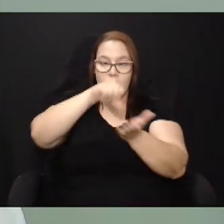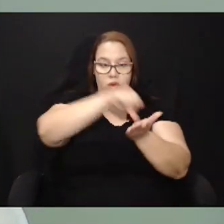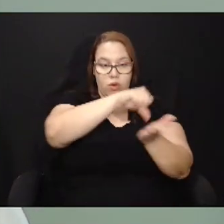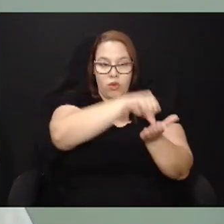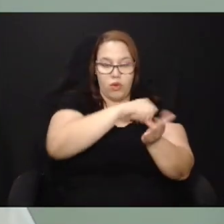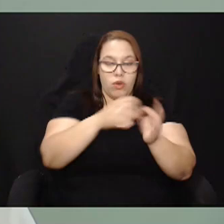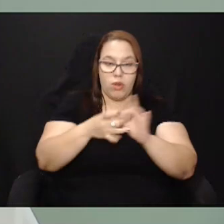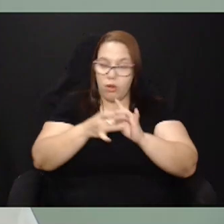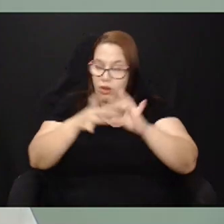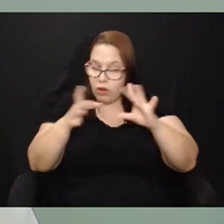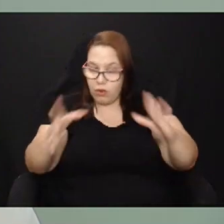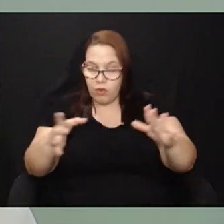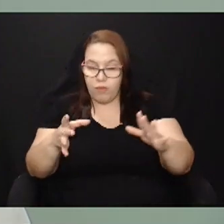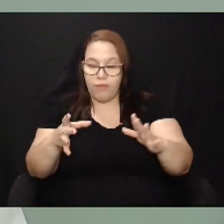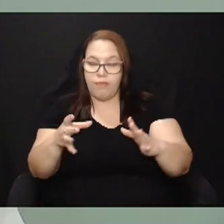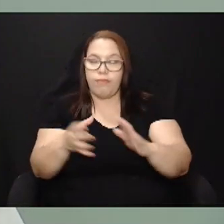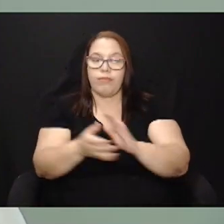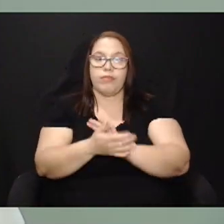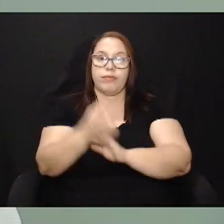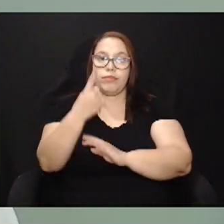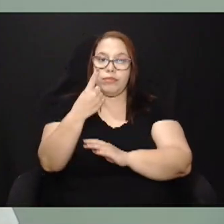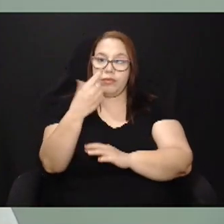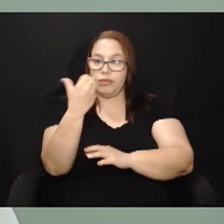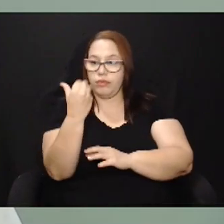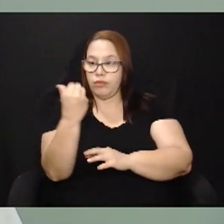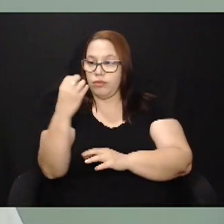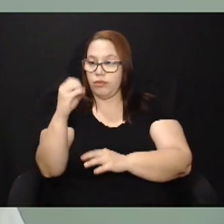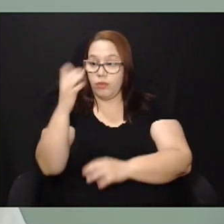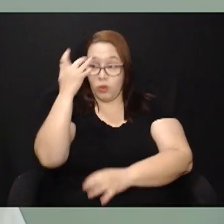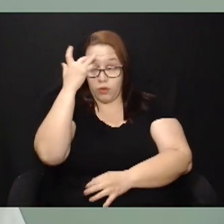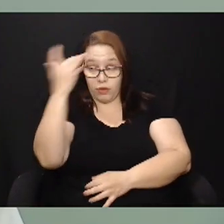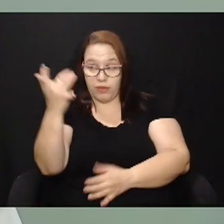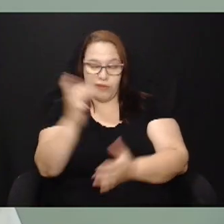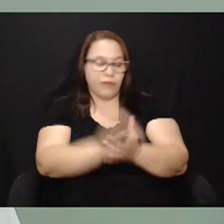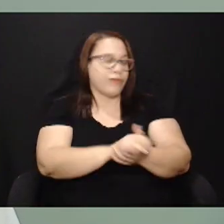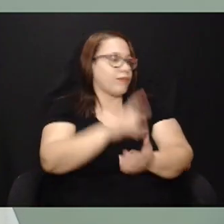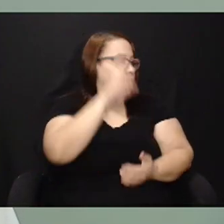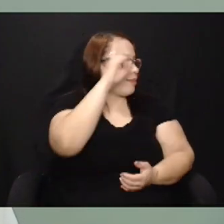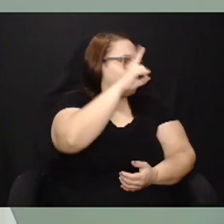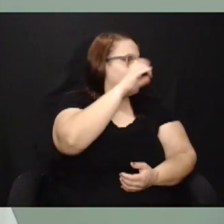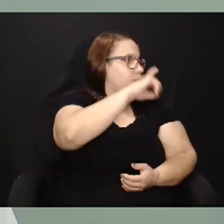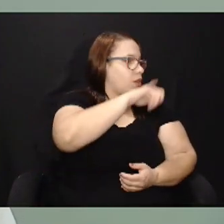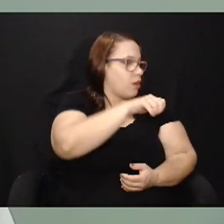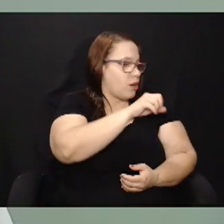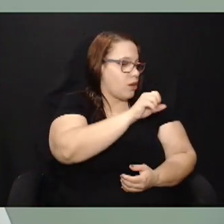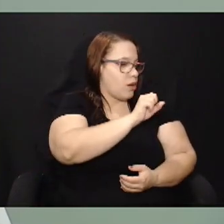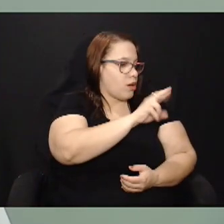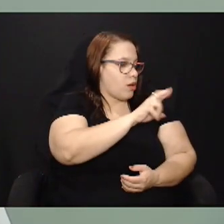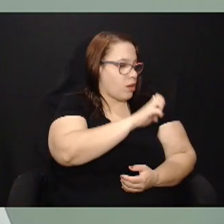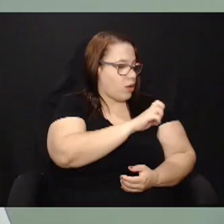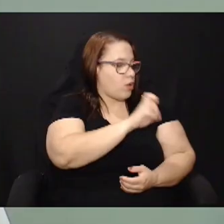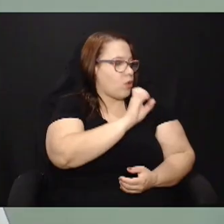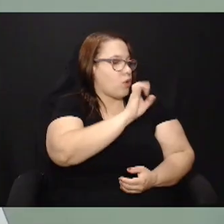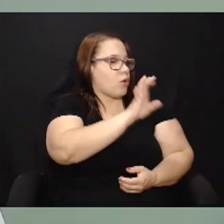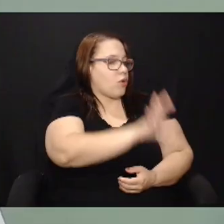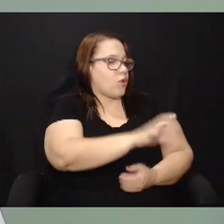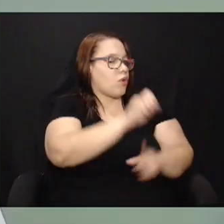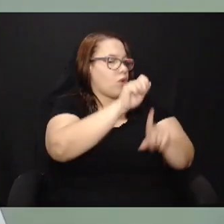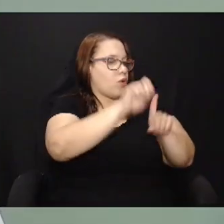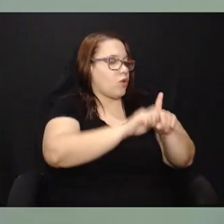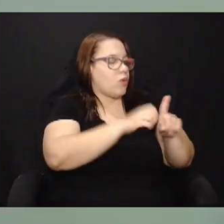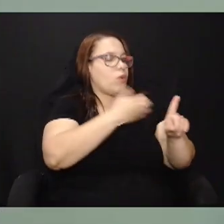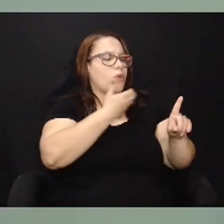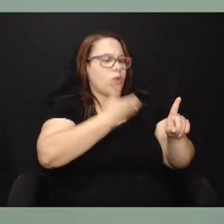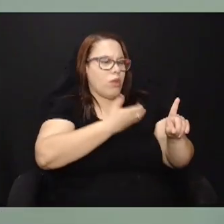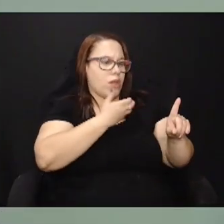disponíveis. O 160 facilita bastante. Lembrando, então, Josué, que não é somente no mês de dezembro que